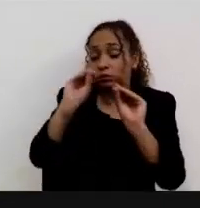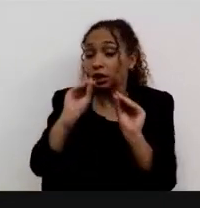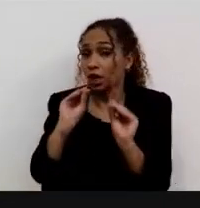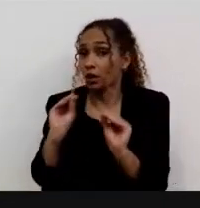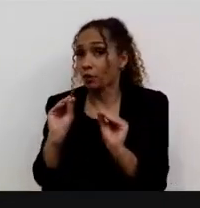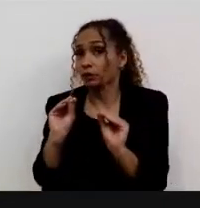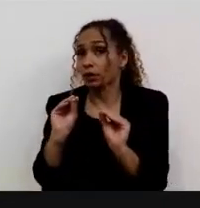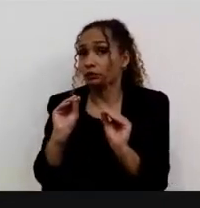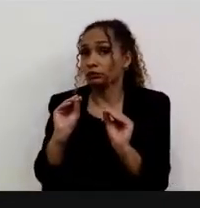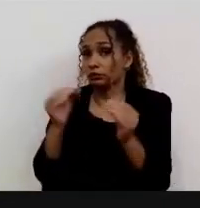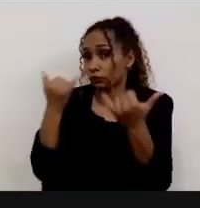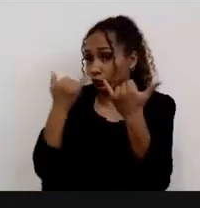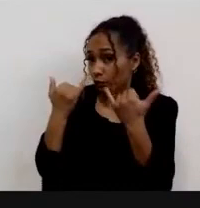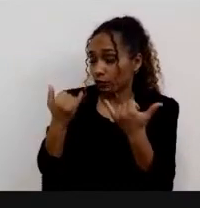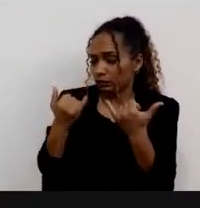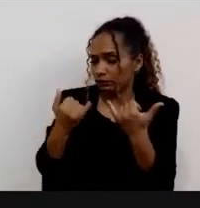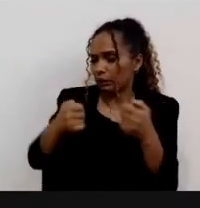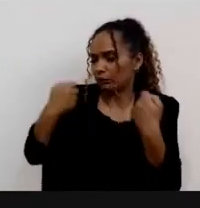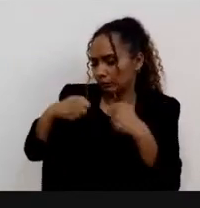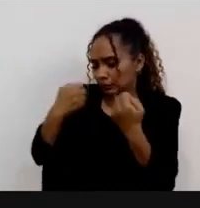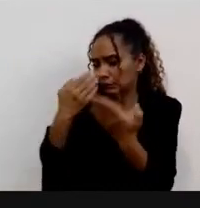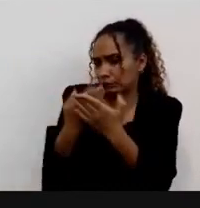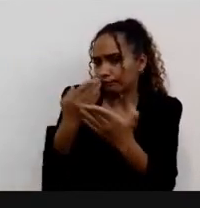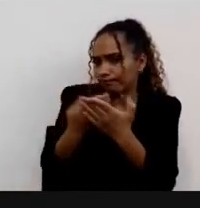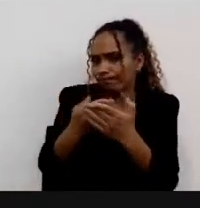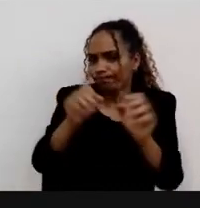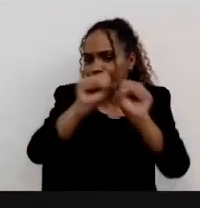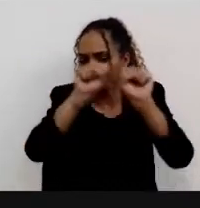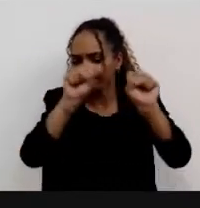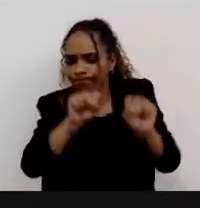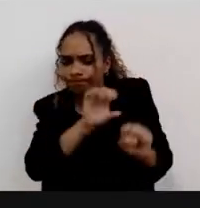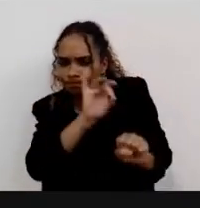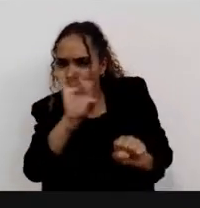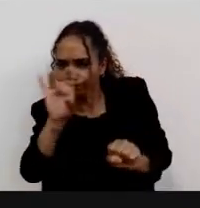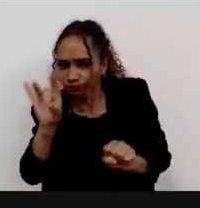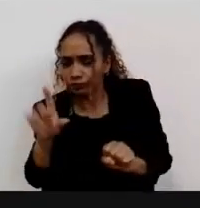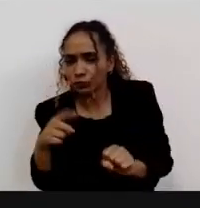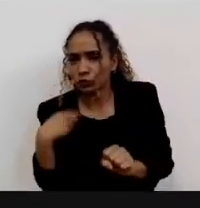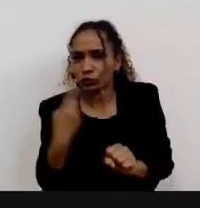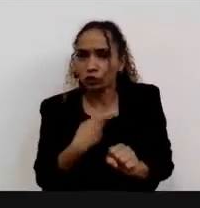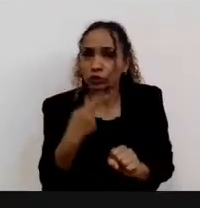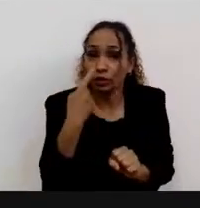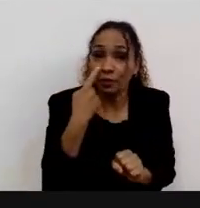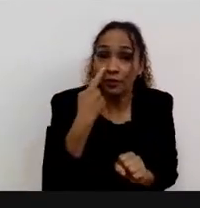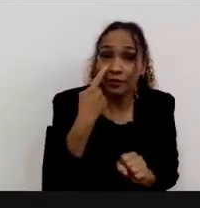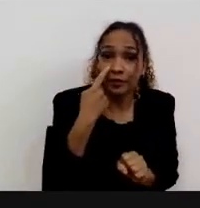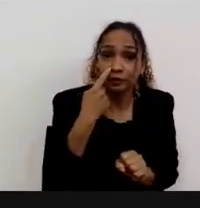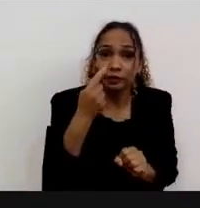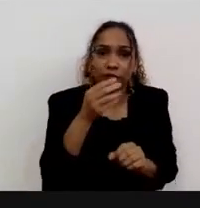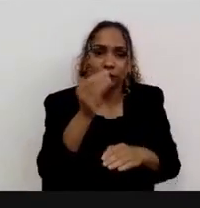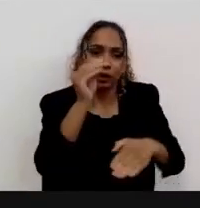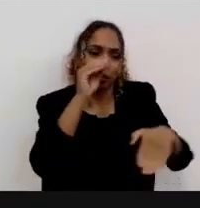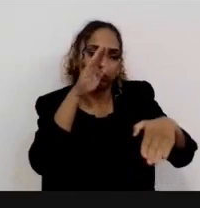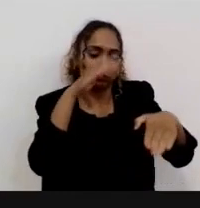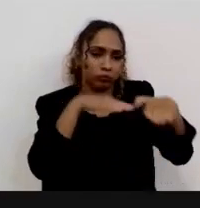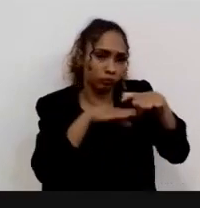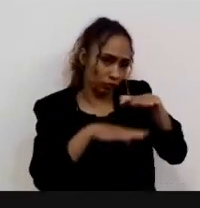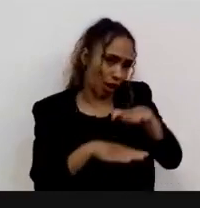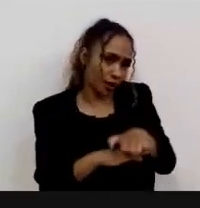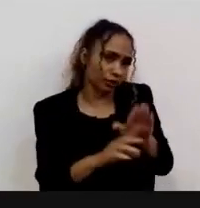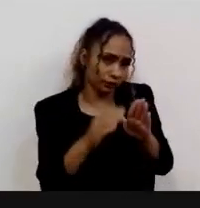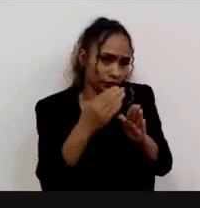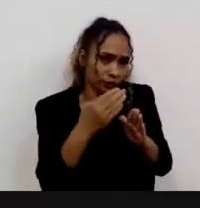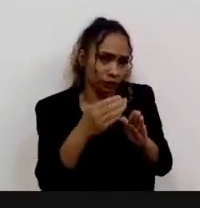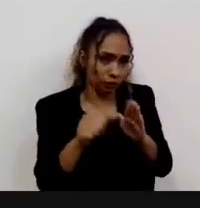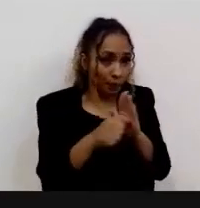enfim. Teria que realmente estudar cada sistema, mas o que a gente começou a ver foi esse arquivístico primeiro,